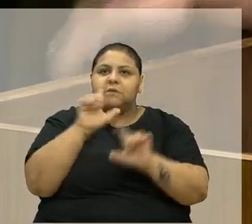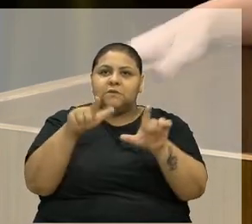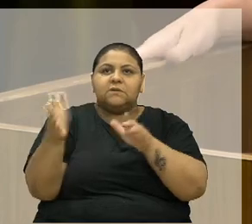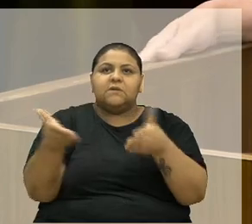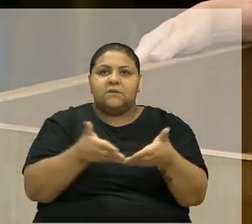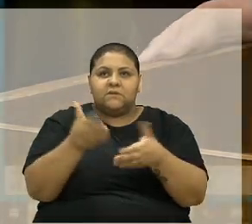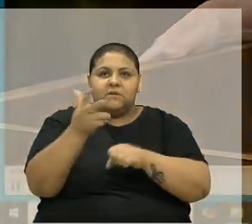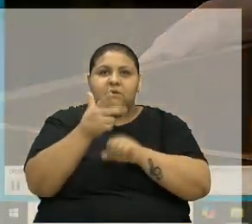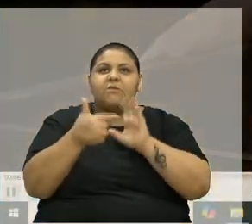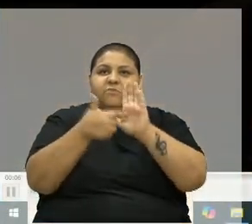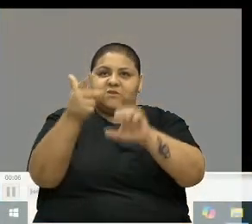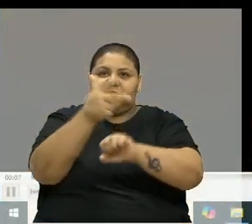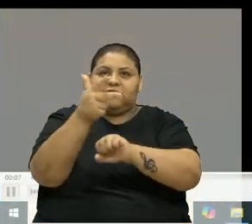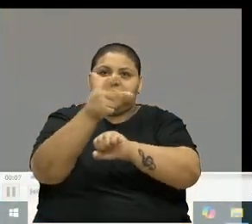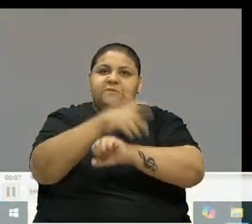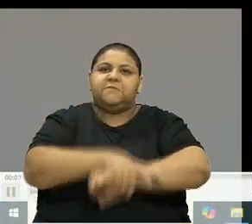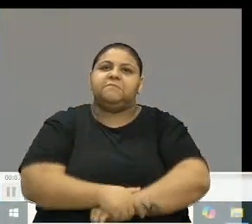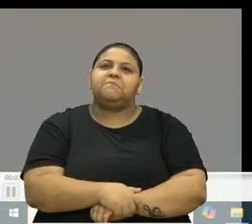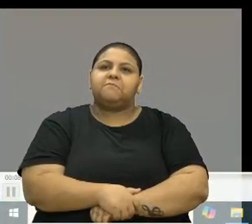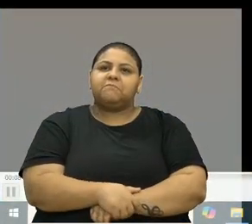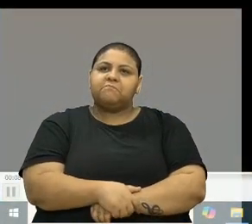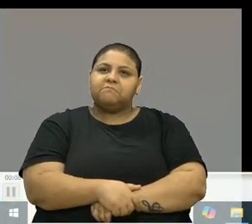agora vamos ao vídeo então